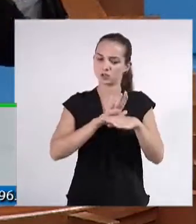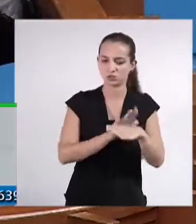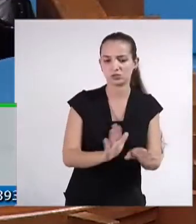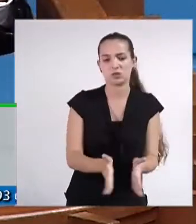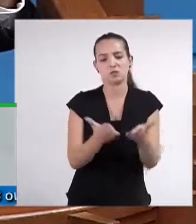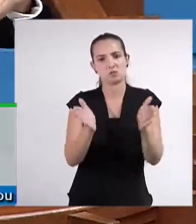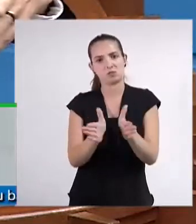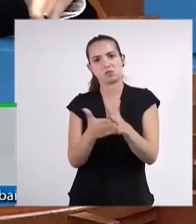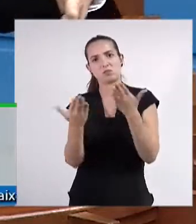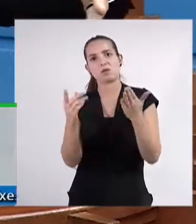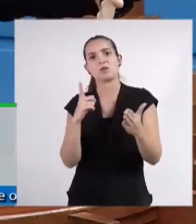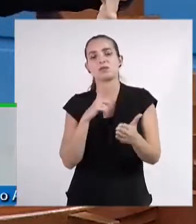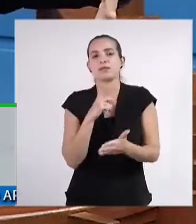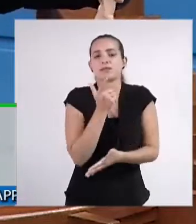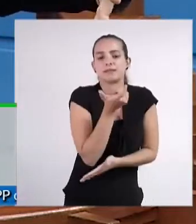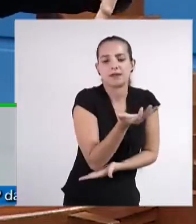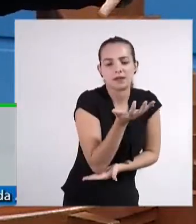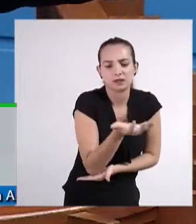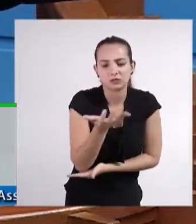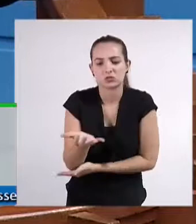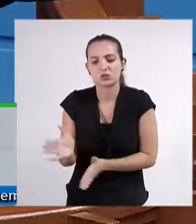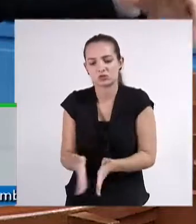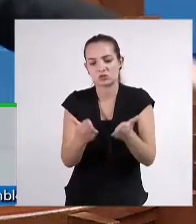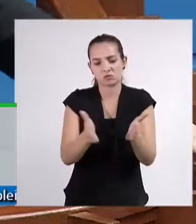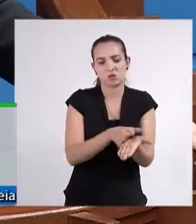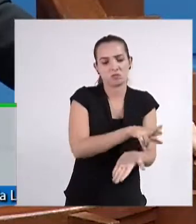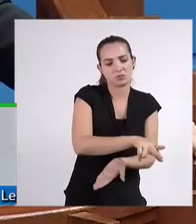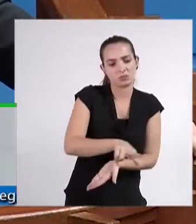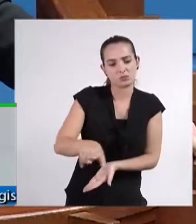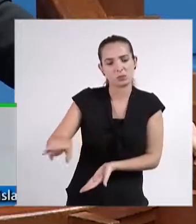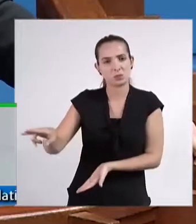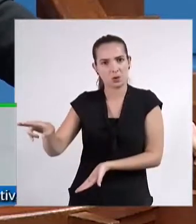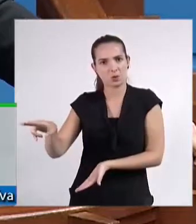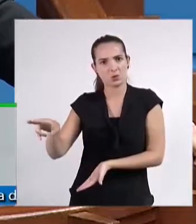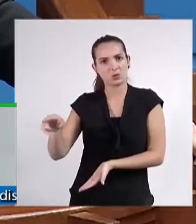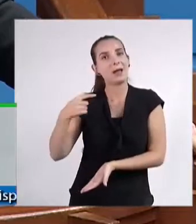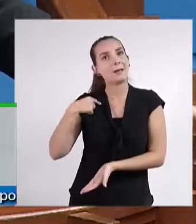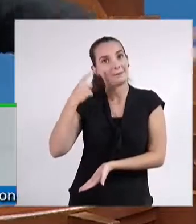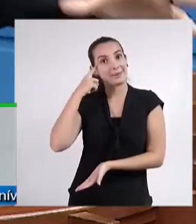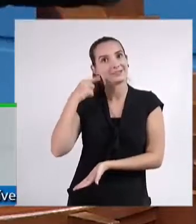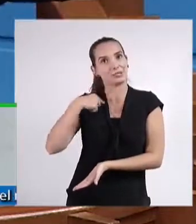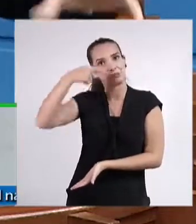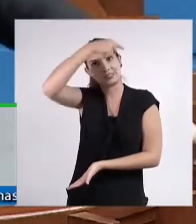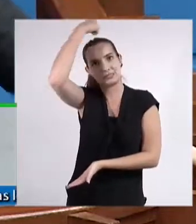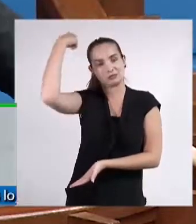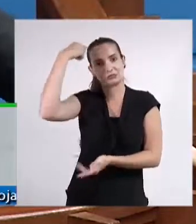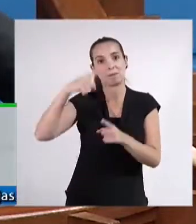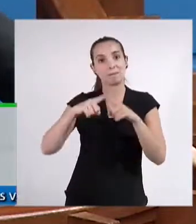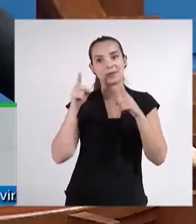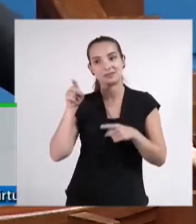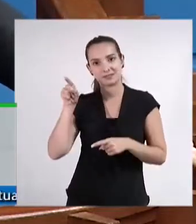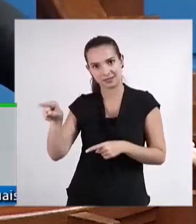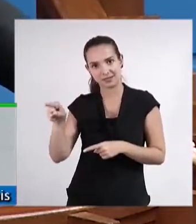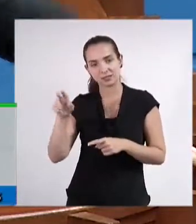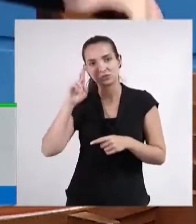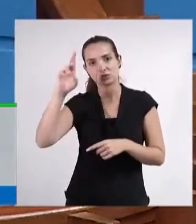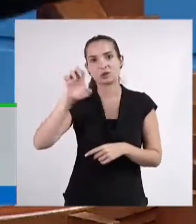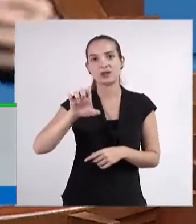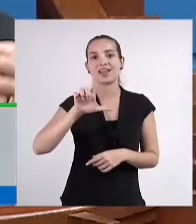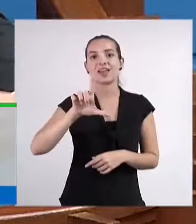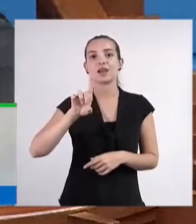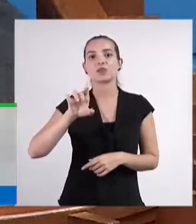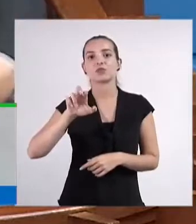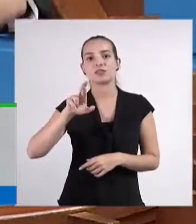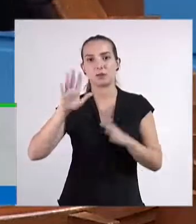caridosos, porque os pobres são nossos irmãos, falar, mas que santo esse homem. Agora, quando o Dom Helder falava que